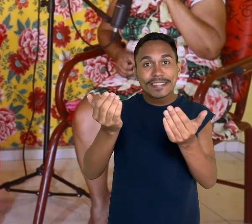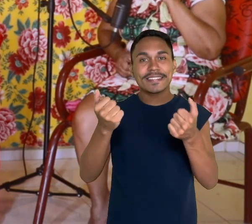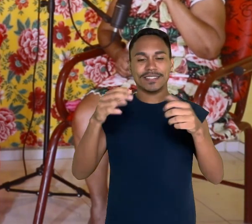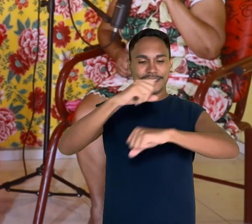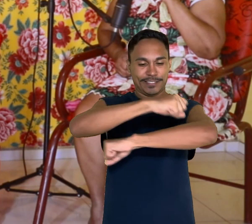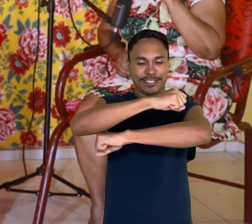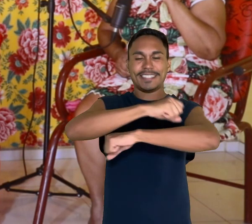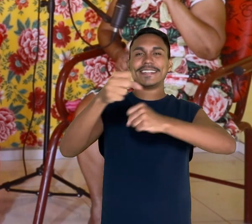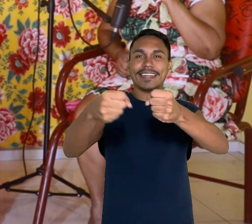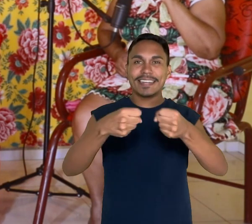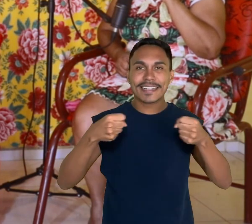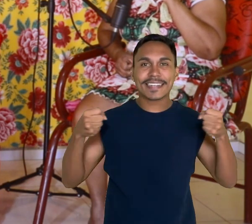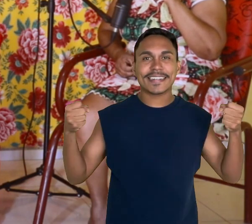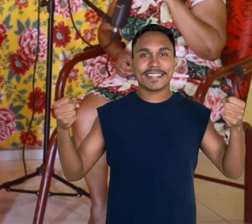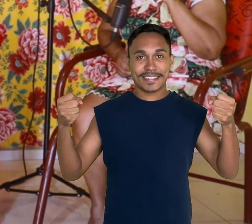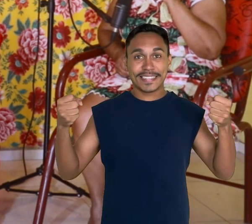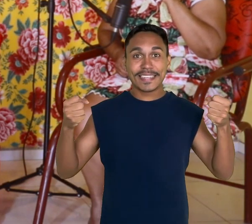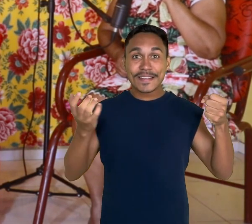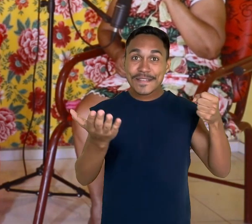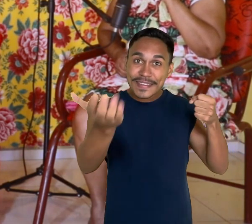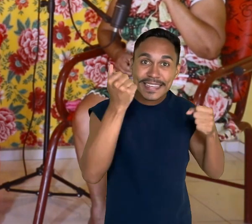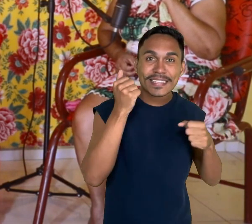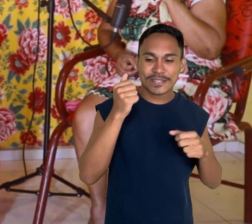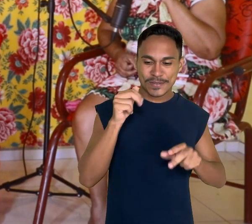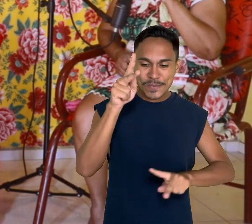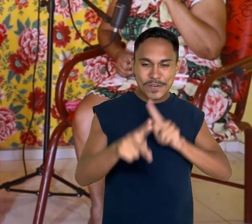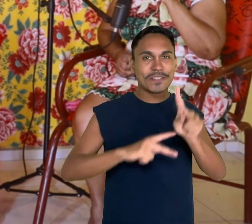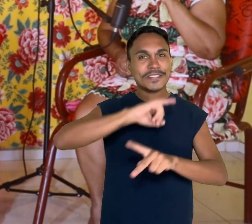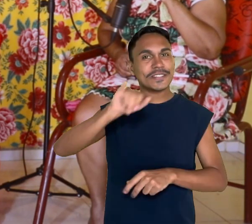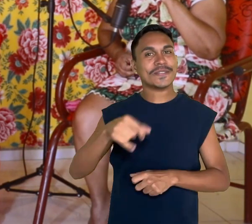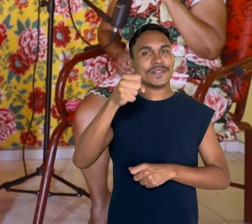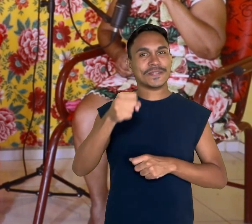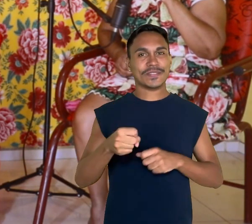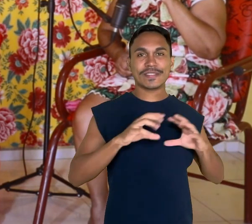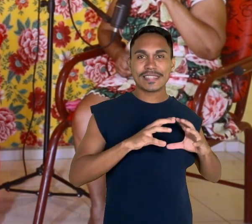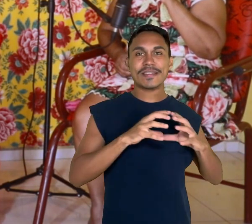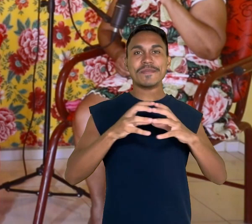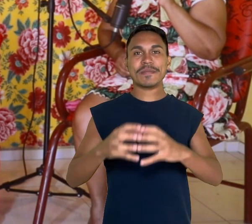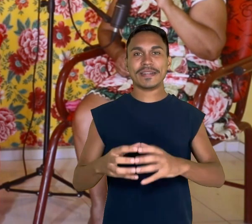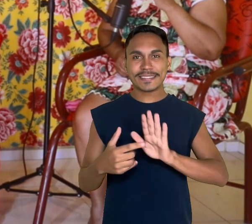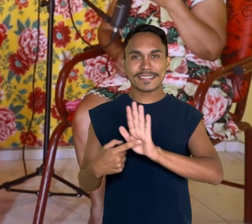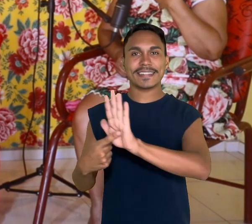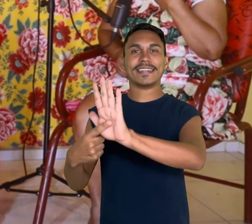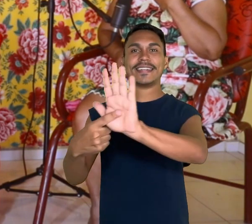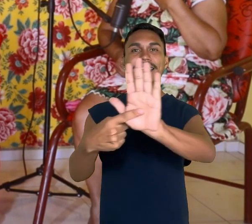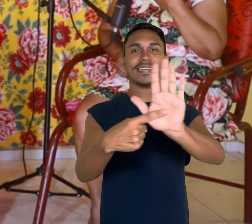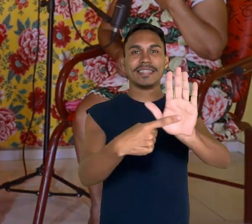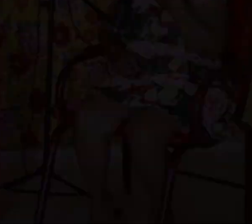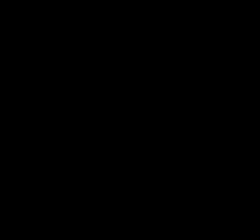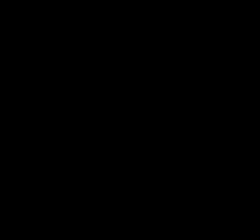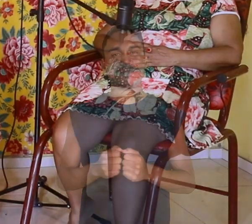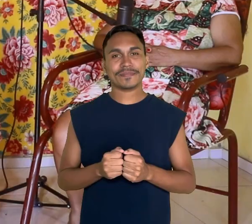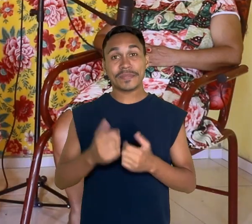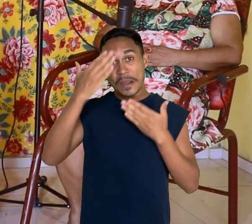Maria, abre a janela e vem cá. Nós somos de Juazeiro, nós viemos